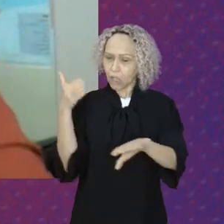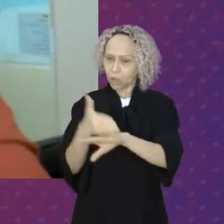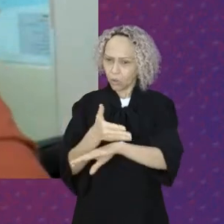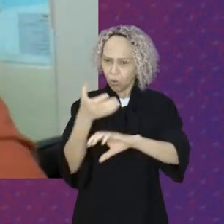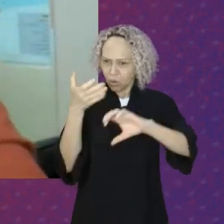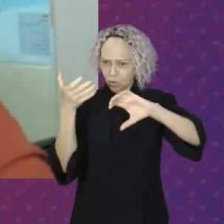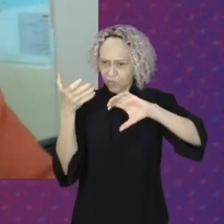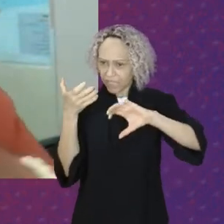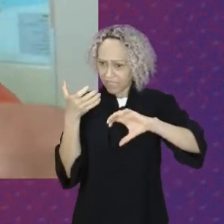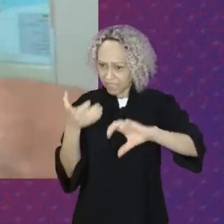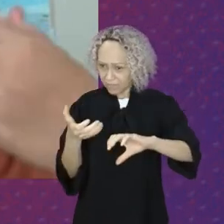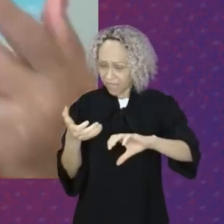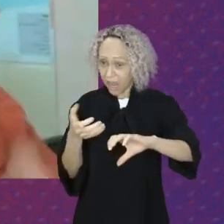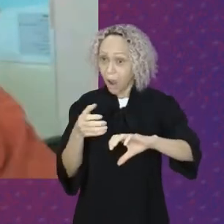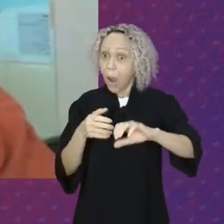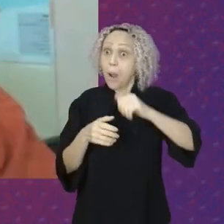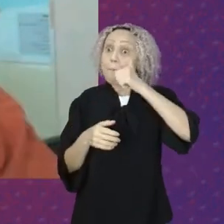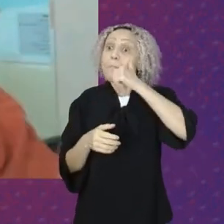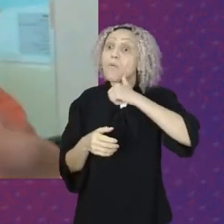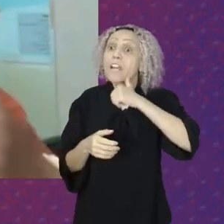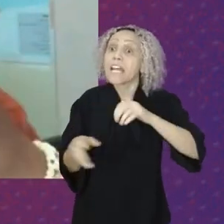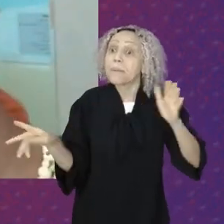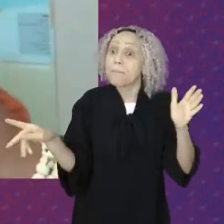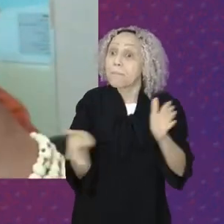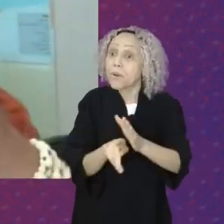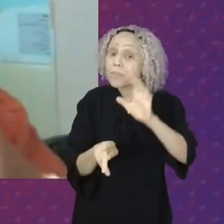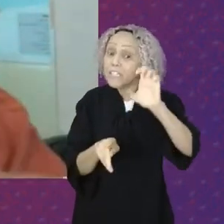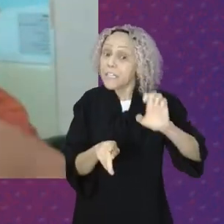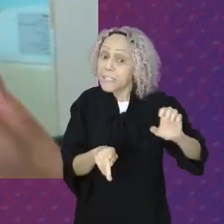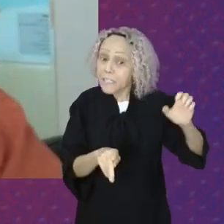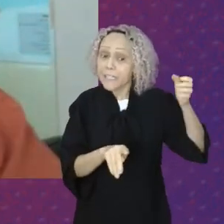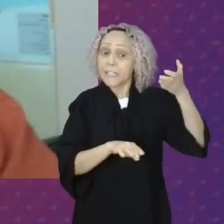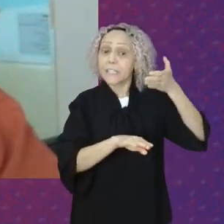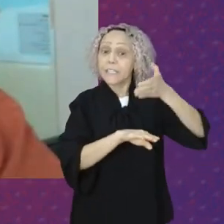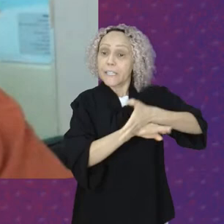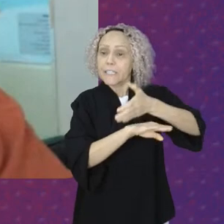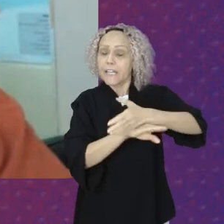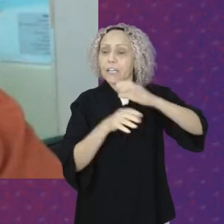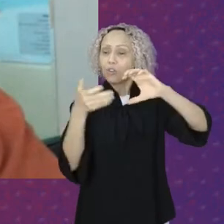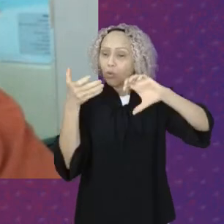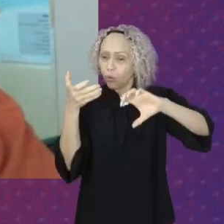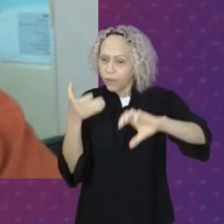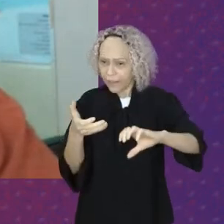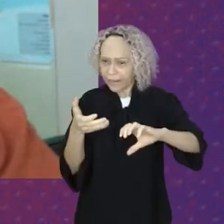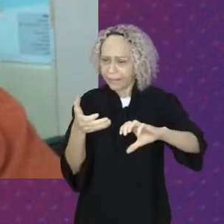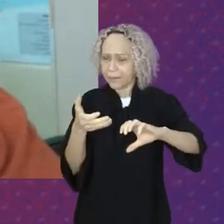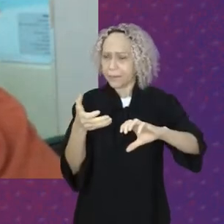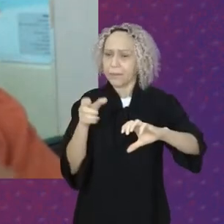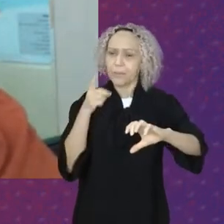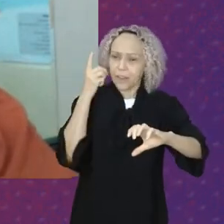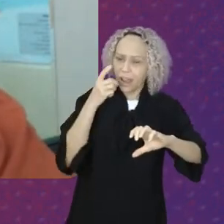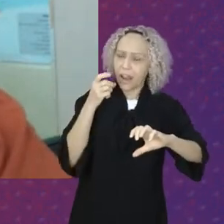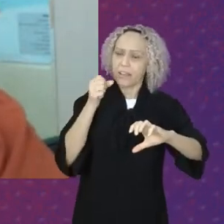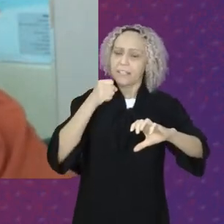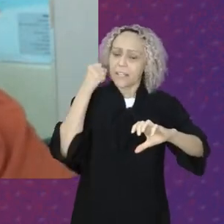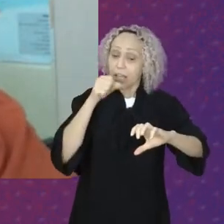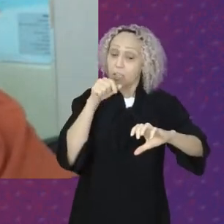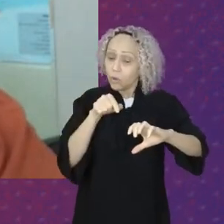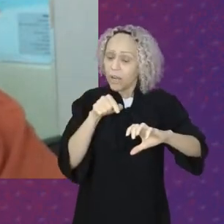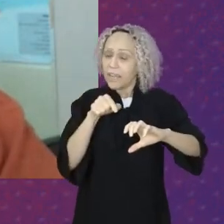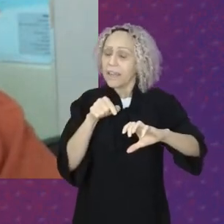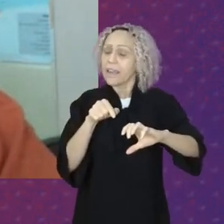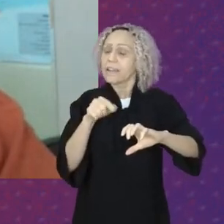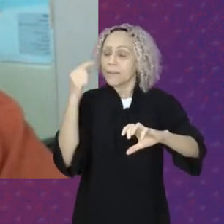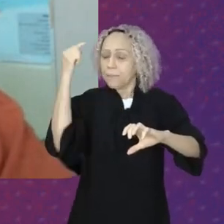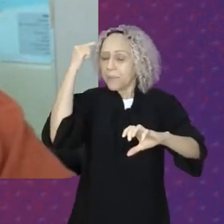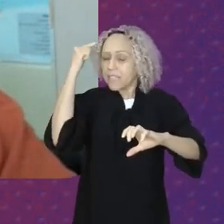mulheres. Portanto, nós estamos véspera de 24 e toda vez que alguém me pergunta sobre isso, eu dou esse exemplo